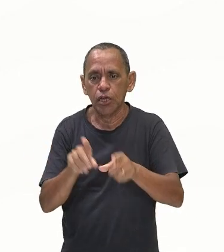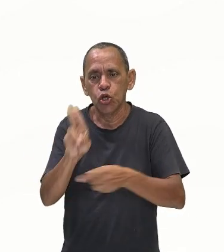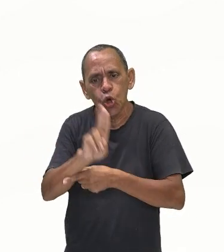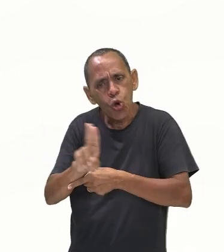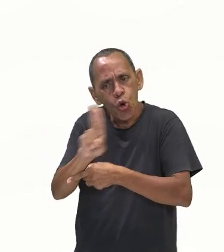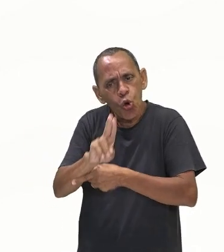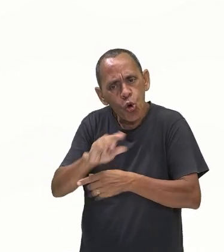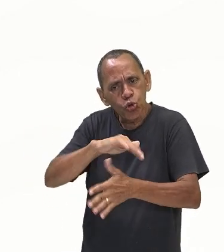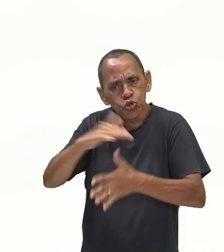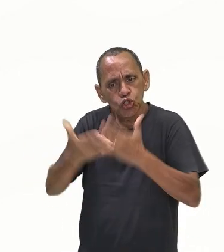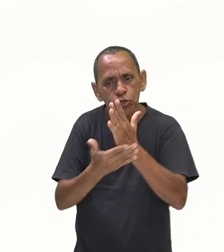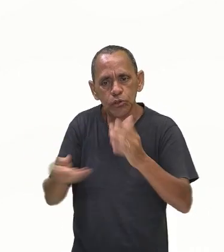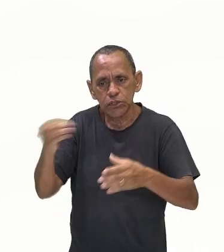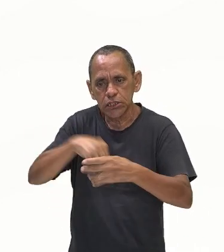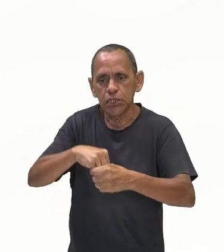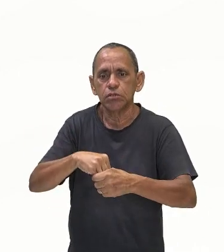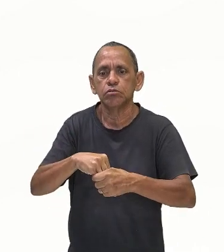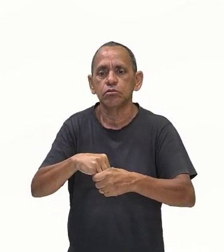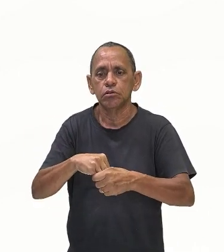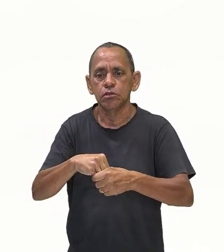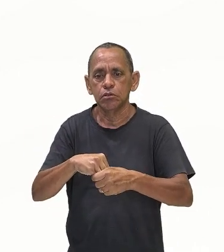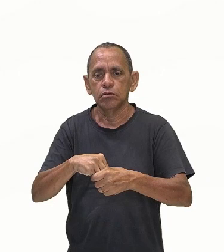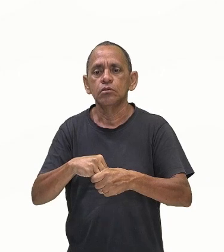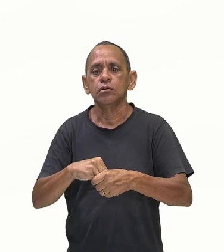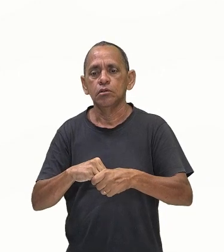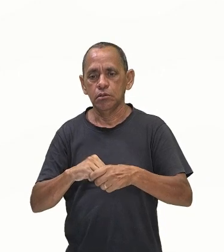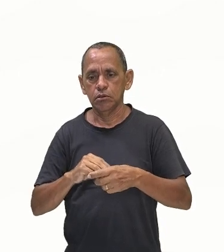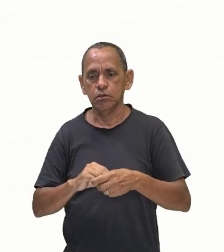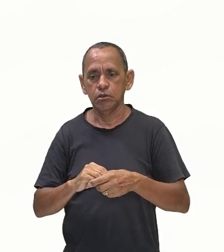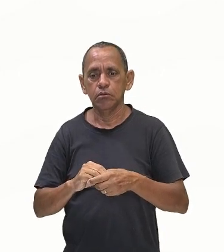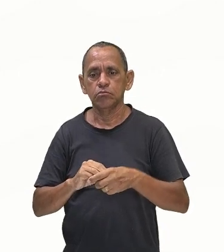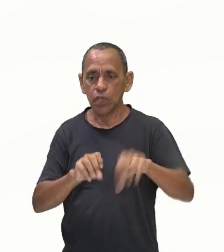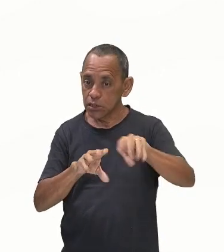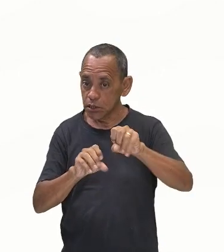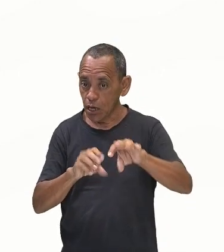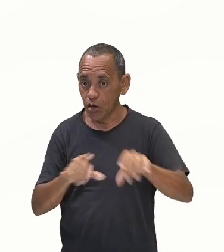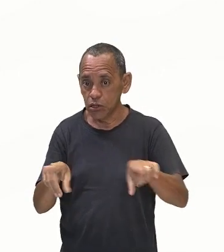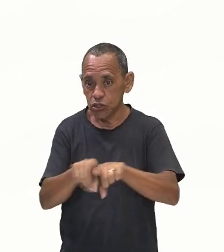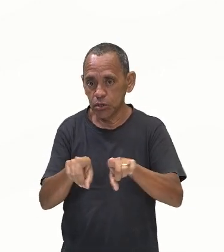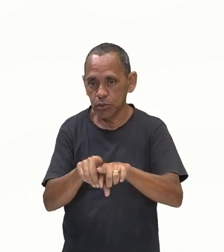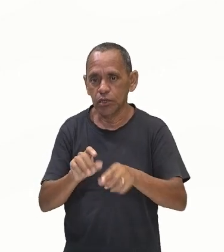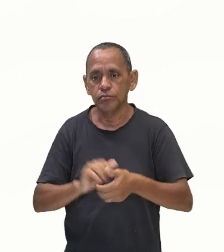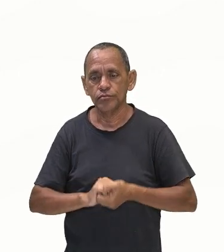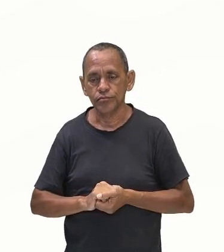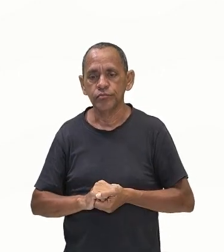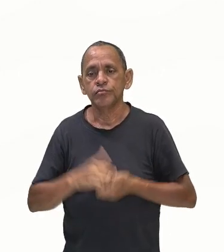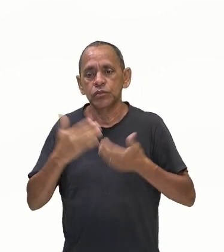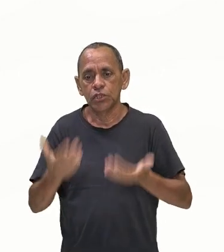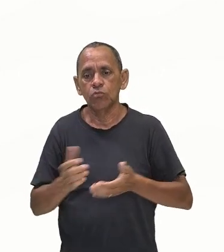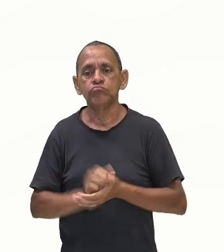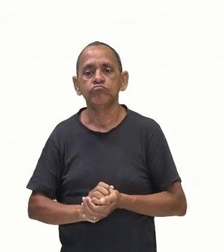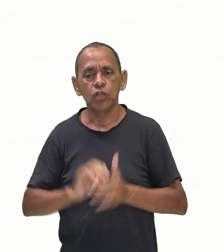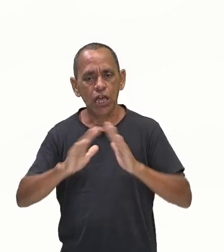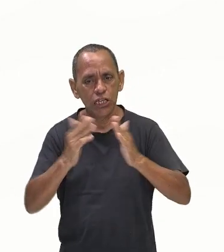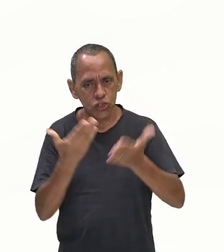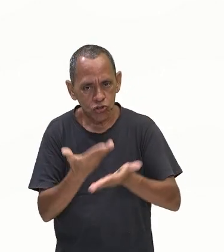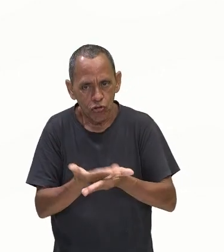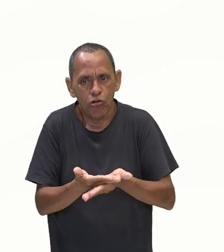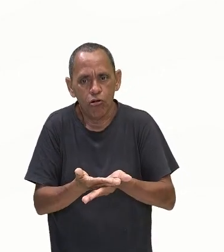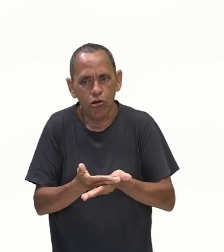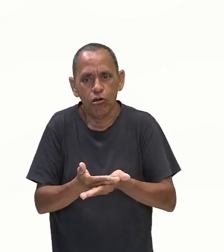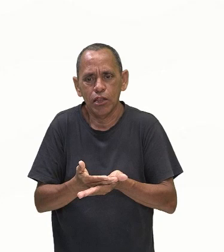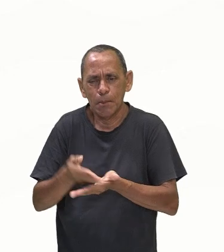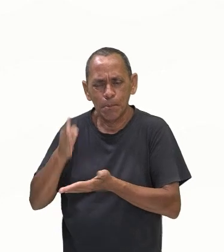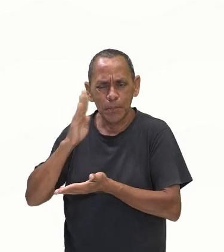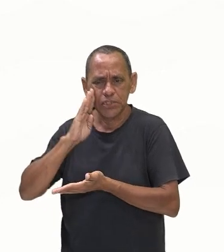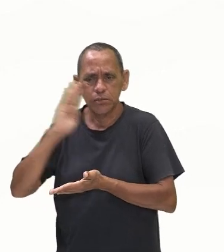das suas aulas. Segunda língua oficial do Brasil, a qual é primordial para a inclusão de alunos surdos em instituições